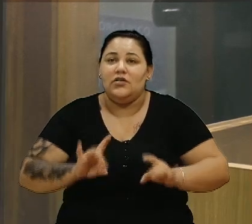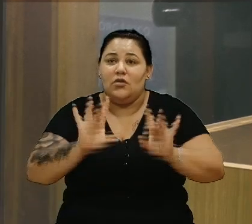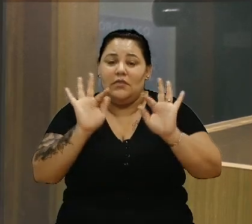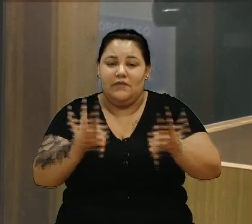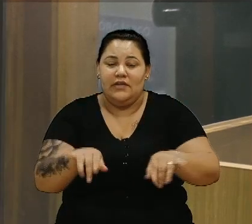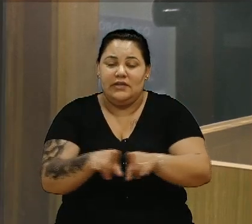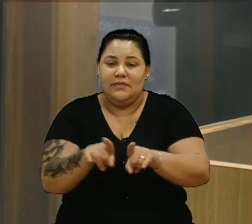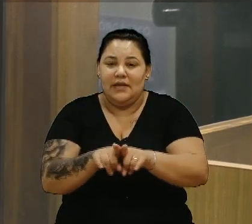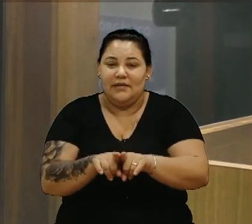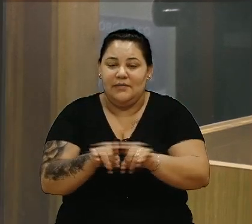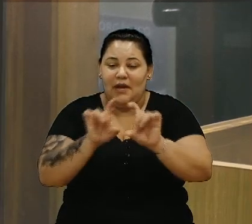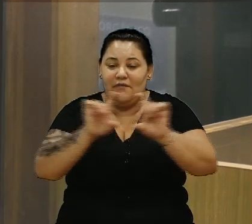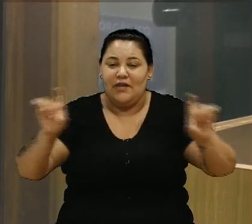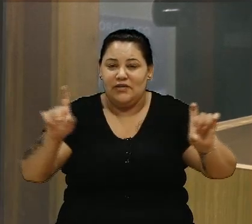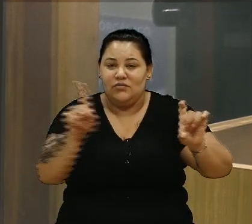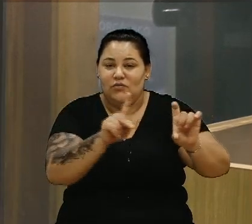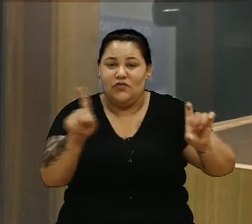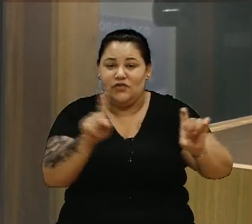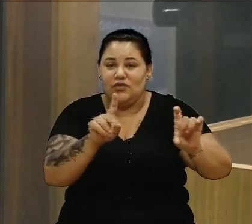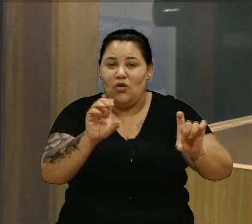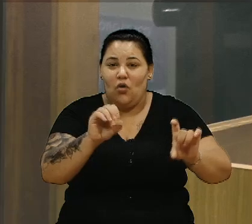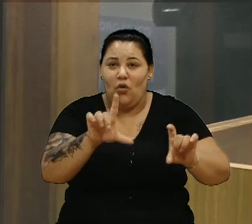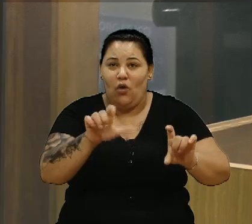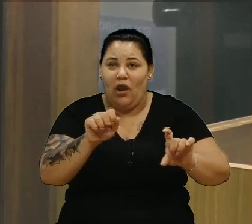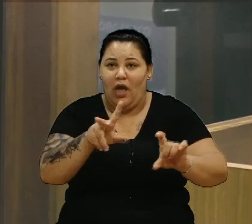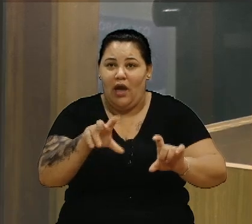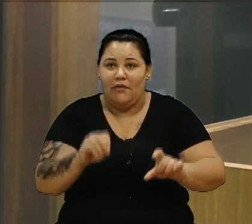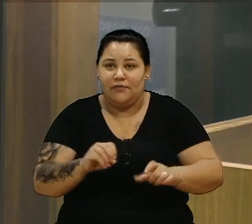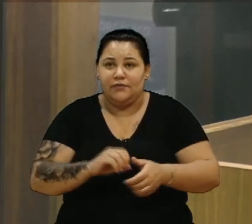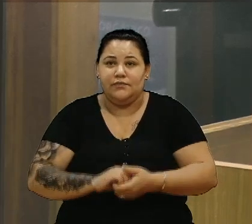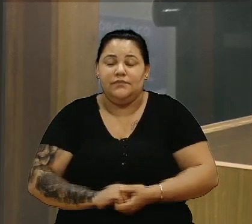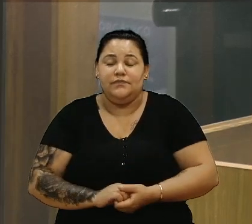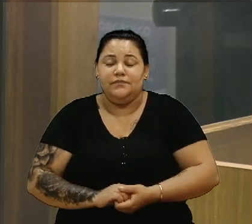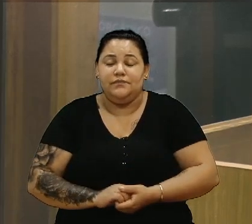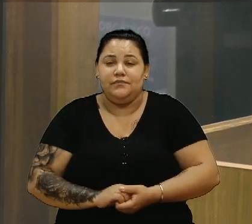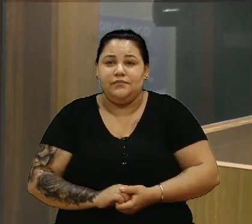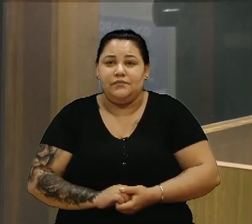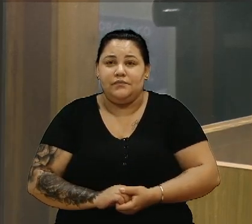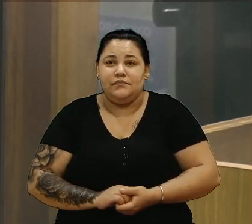frase do professor Olavo. Daí o recado eu deixo para a galera do PSOL, que está lá atrás.